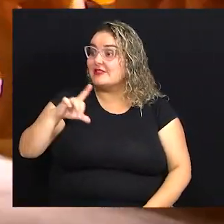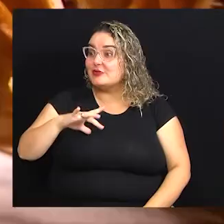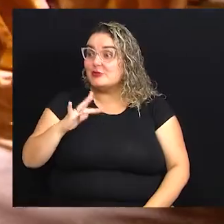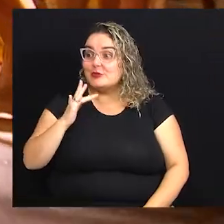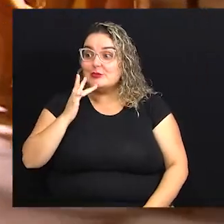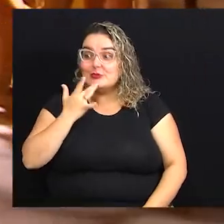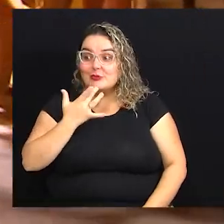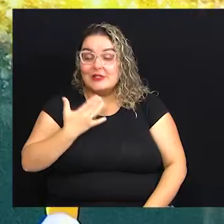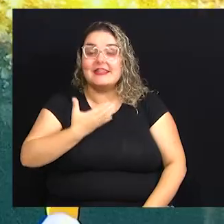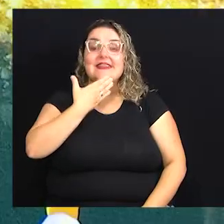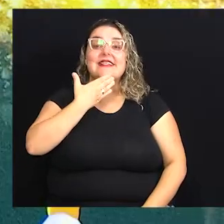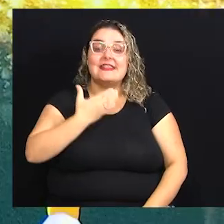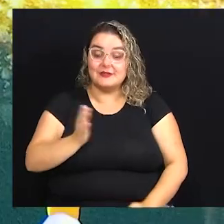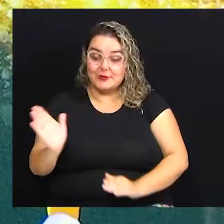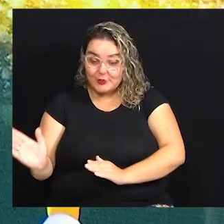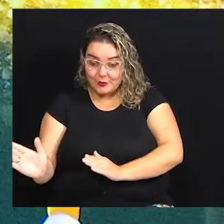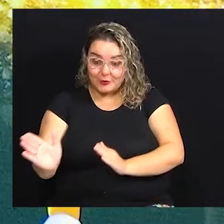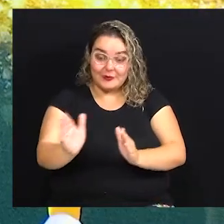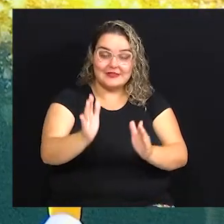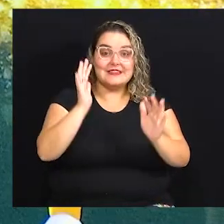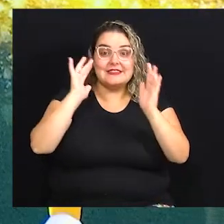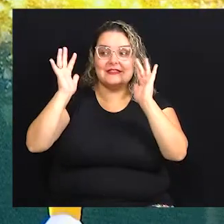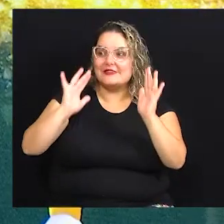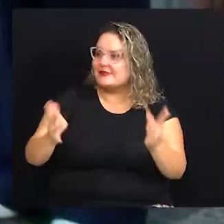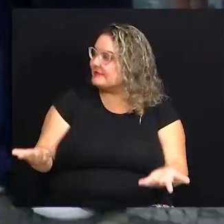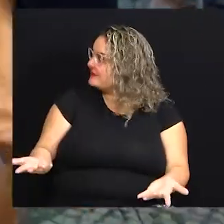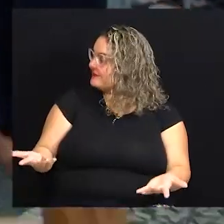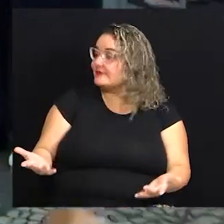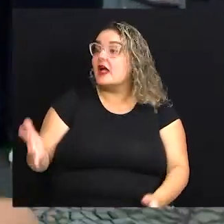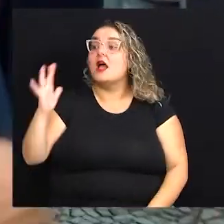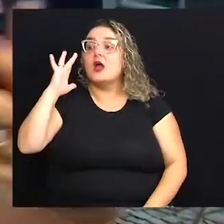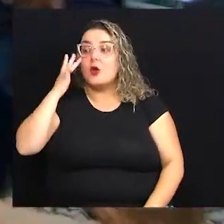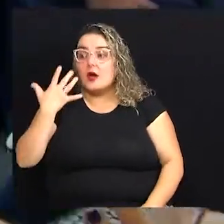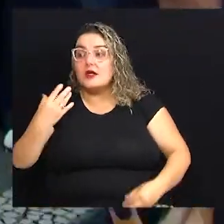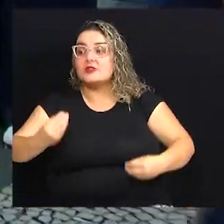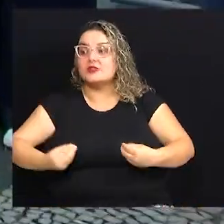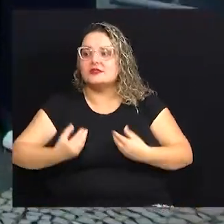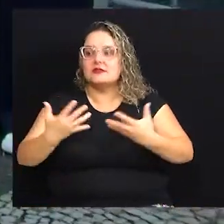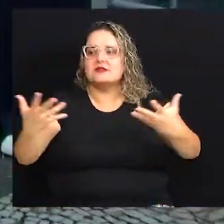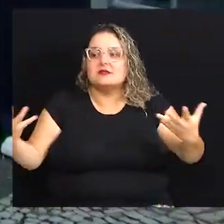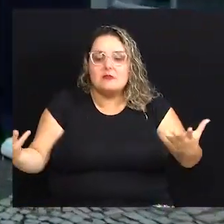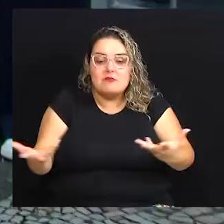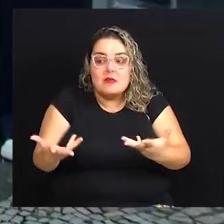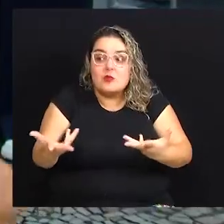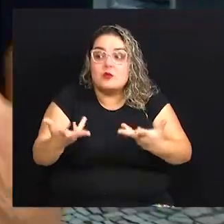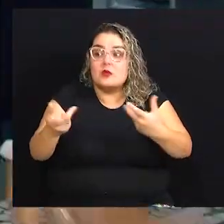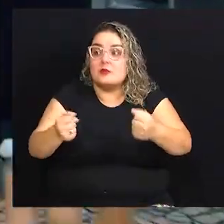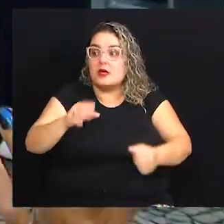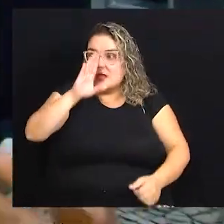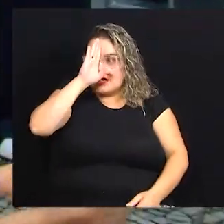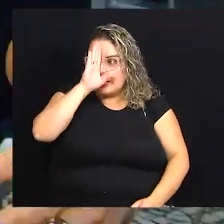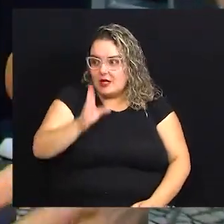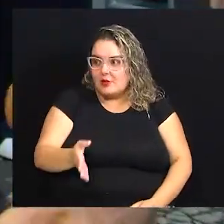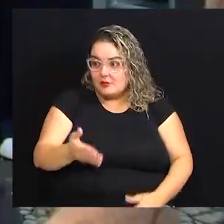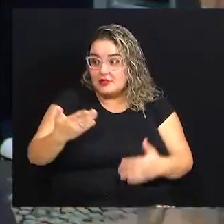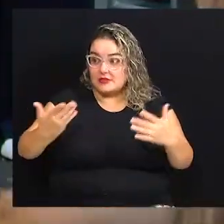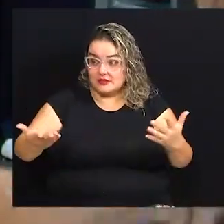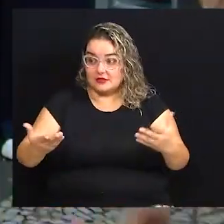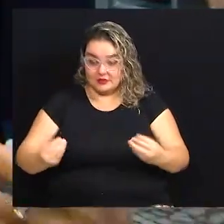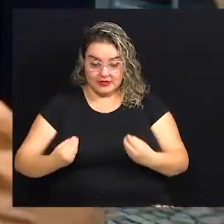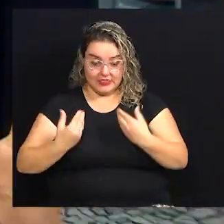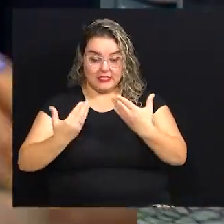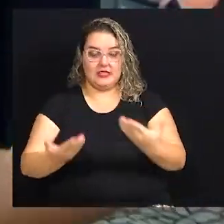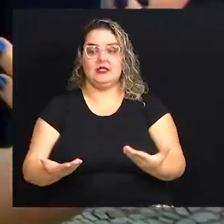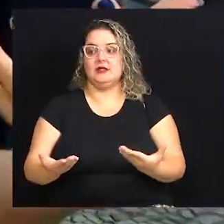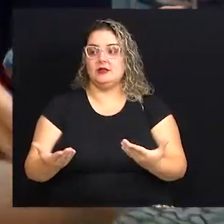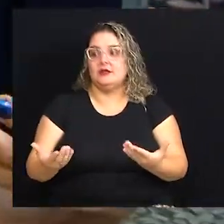de contar com o Natal Caminho dos Sonhos. Eu acho que traz uma grandiosidade e principalmente, né,